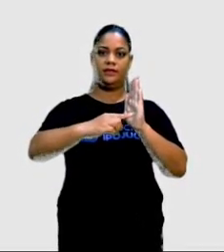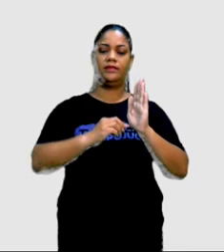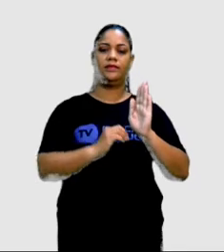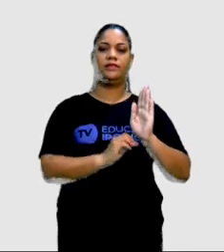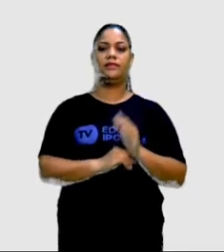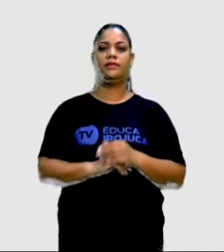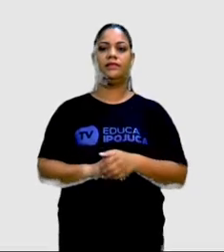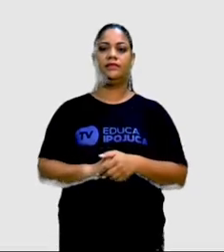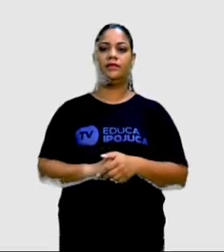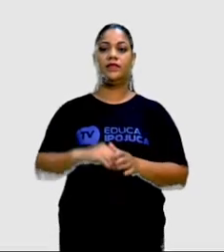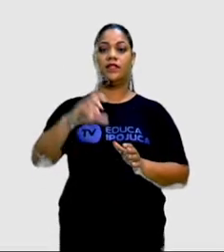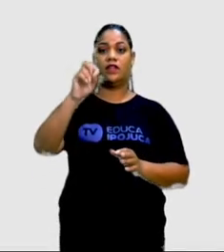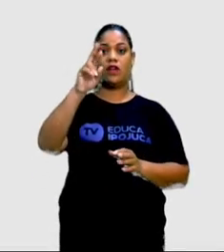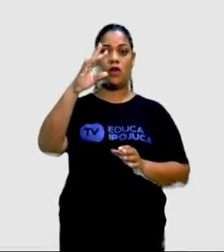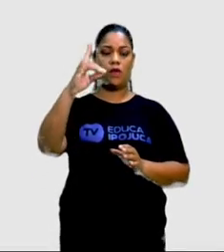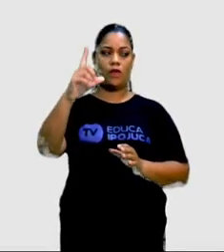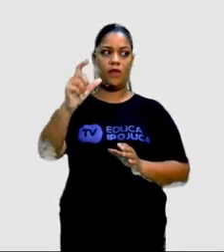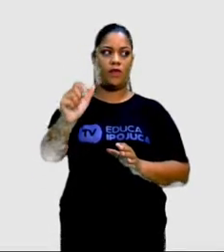a corda,